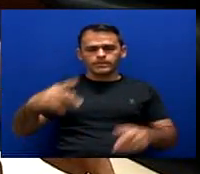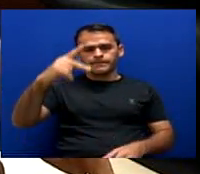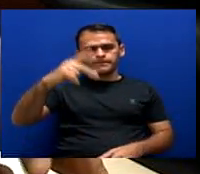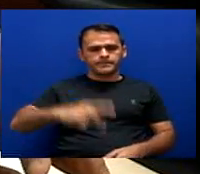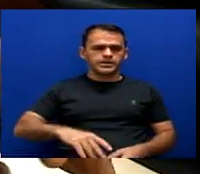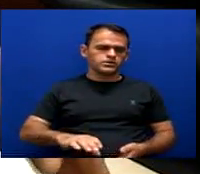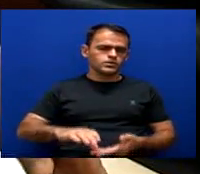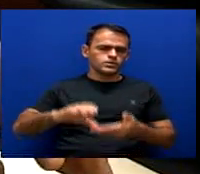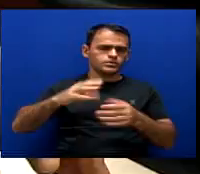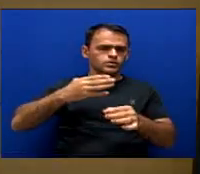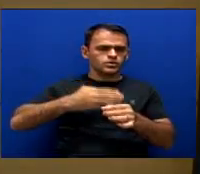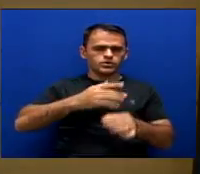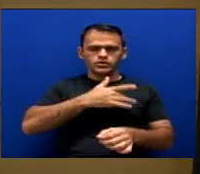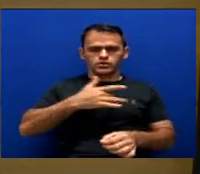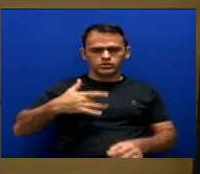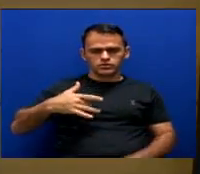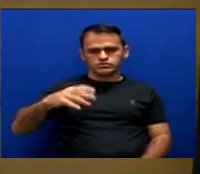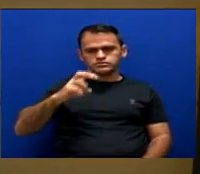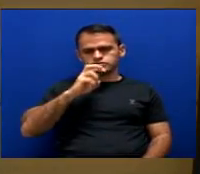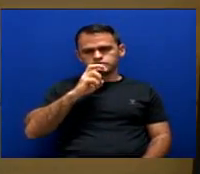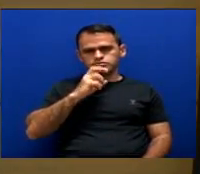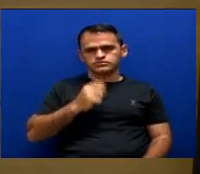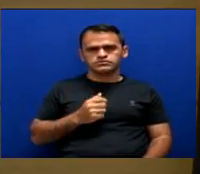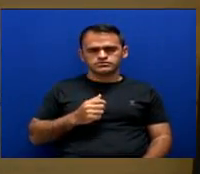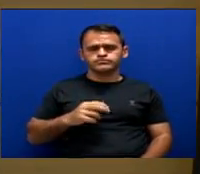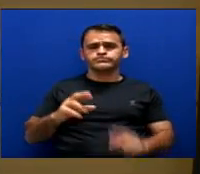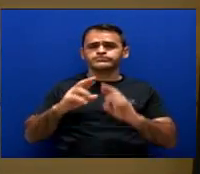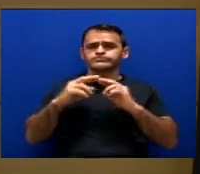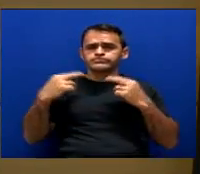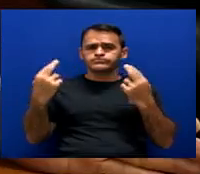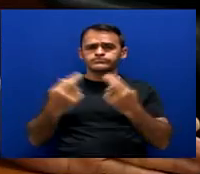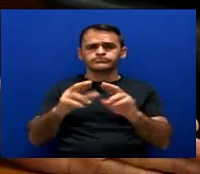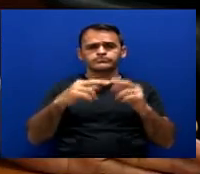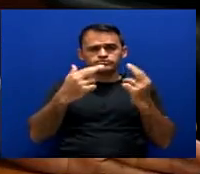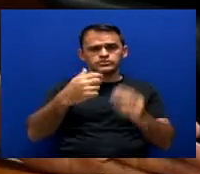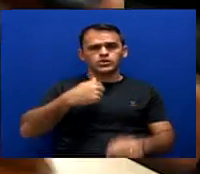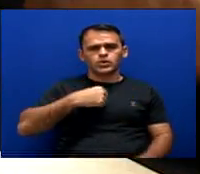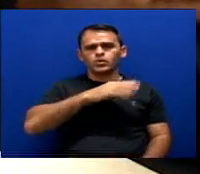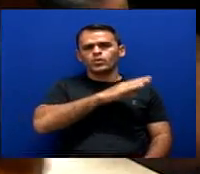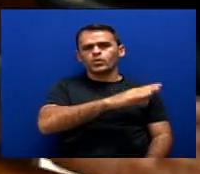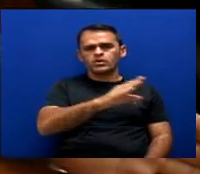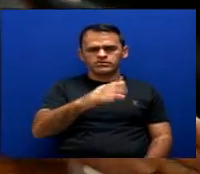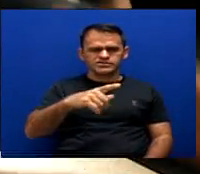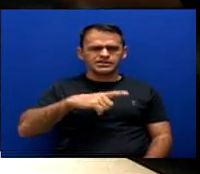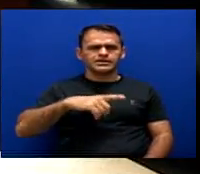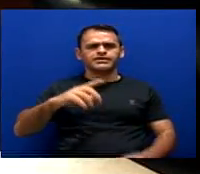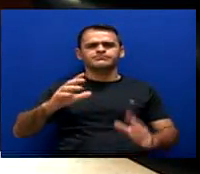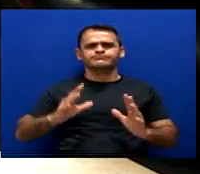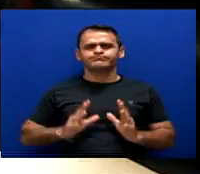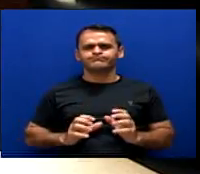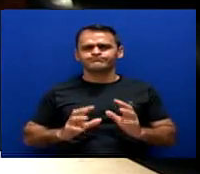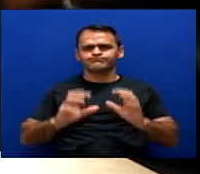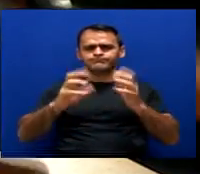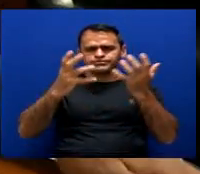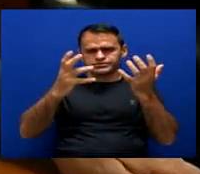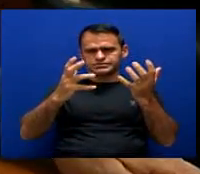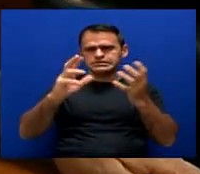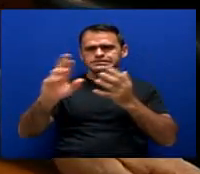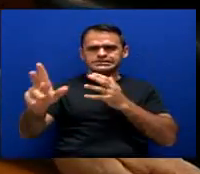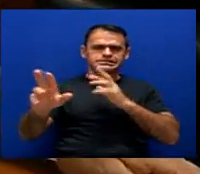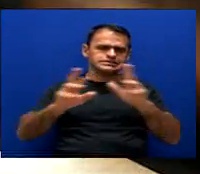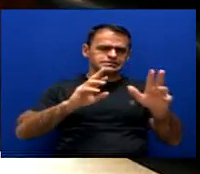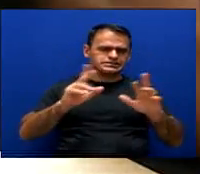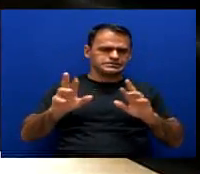municipal de saúde de sorocaba todas as reuniões que eu participo é uma briga diferente da outra